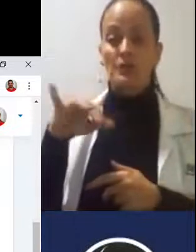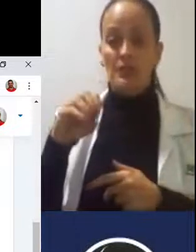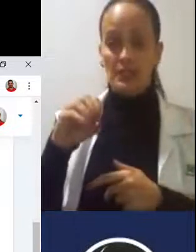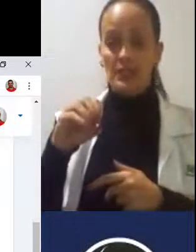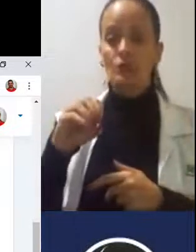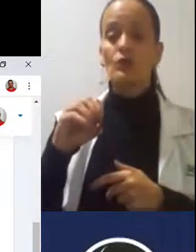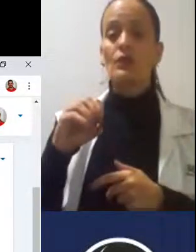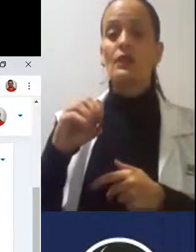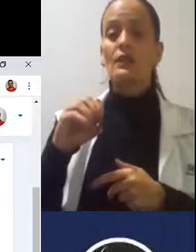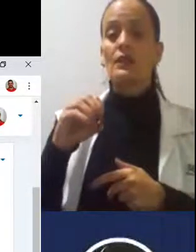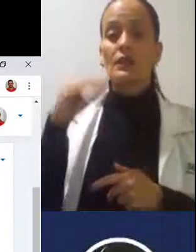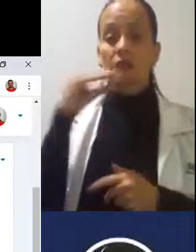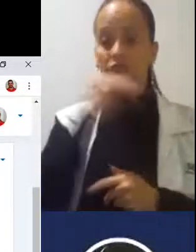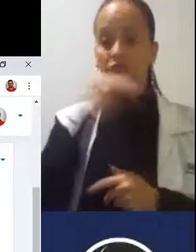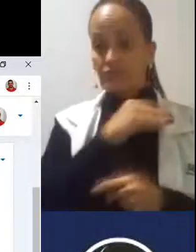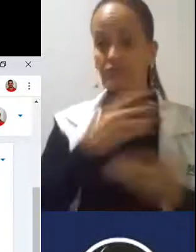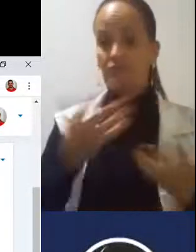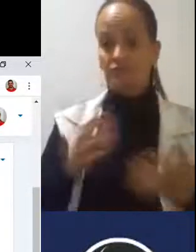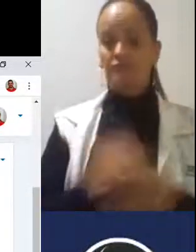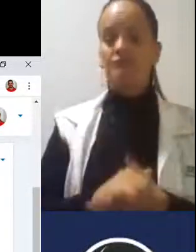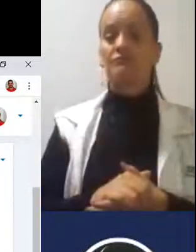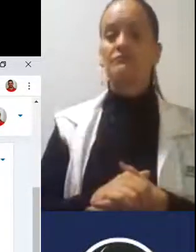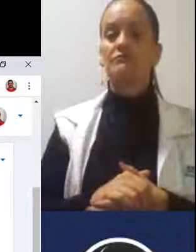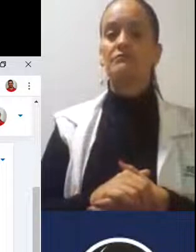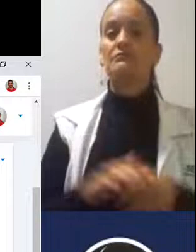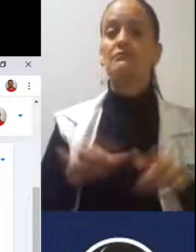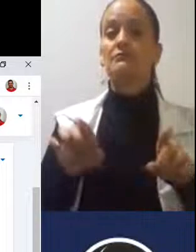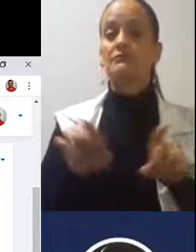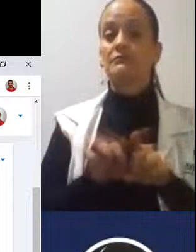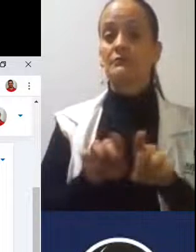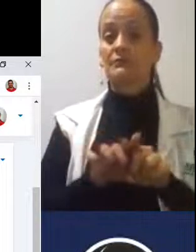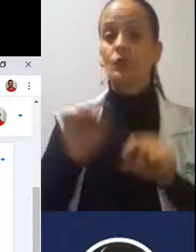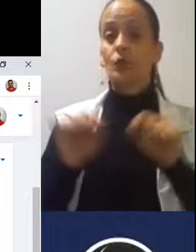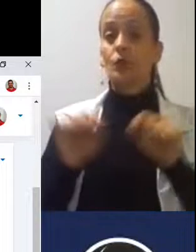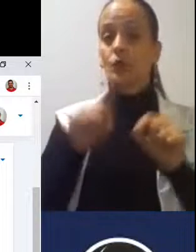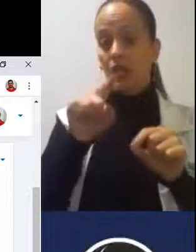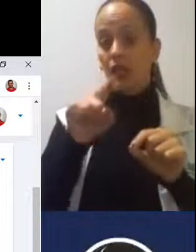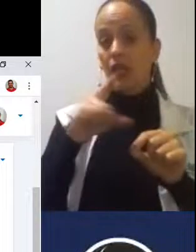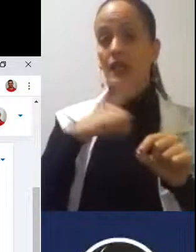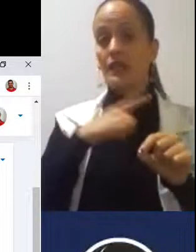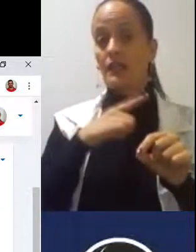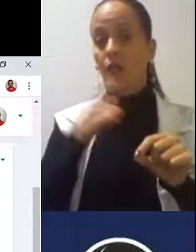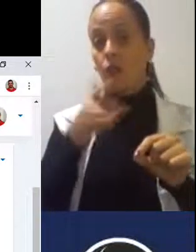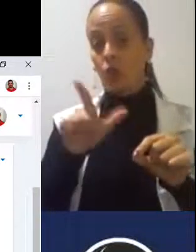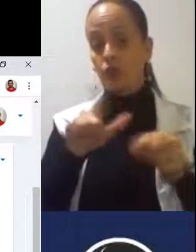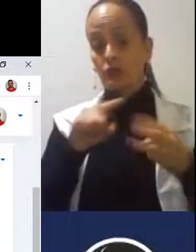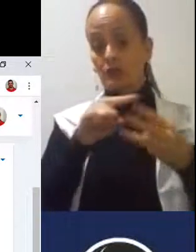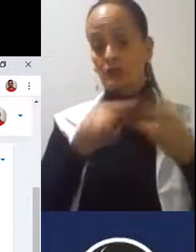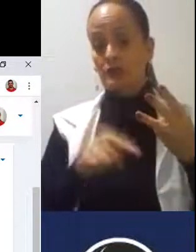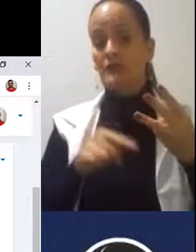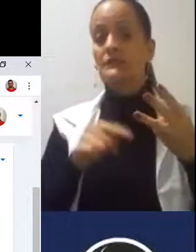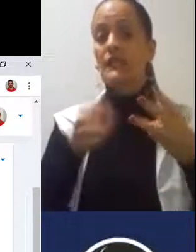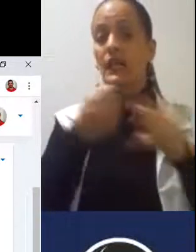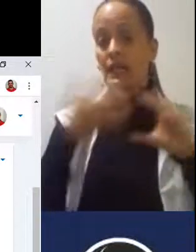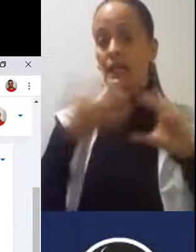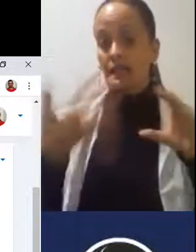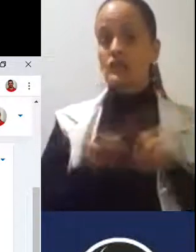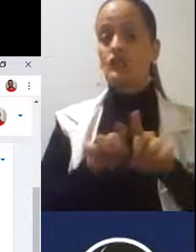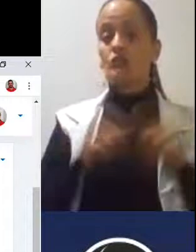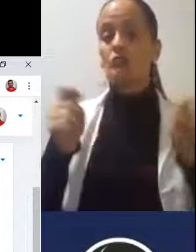temperatura. No nosso caso da situação de aprendizagem, basta essas 3 características que vão